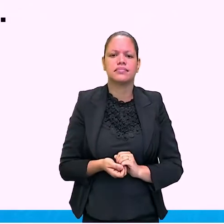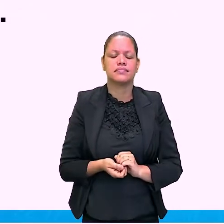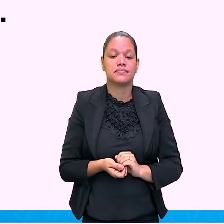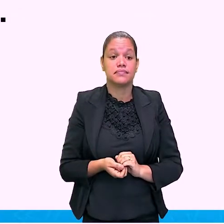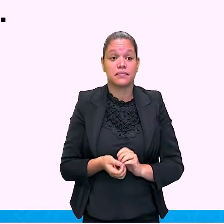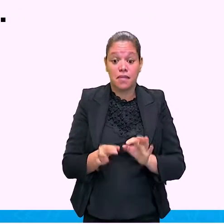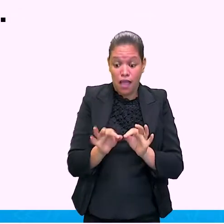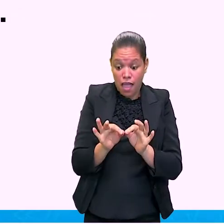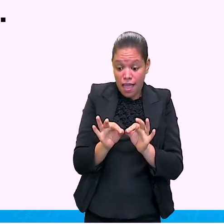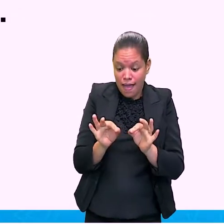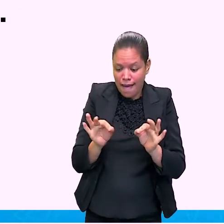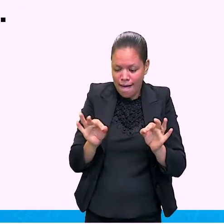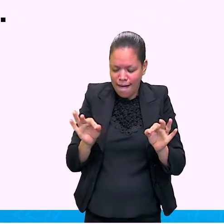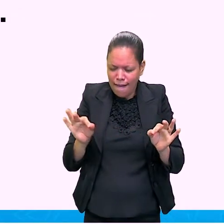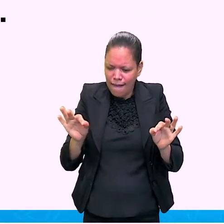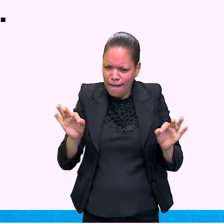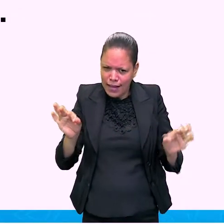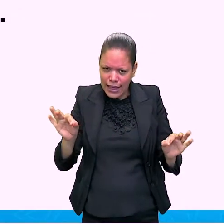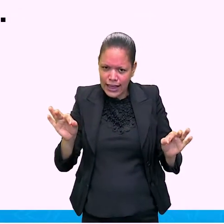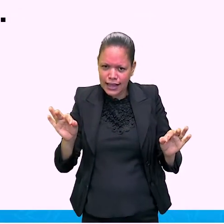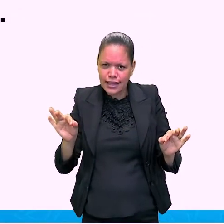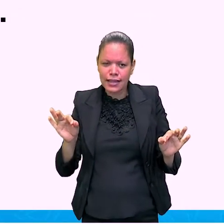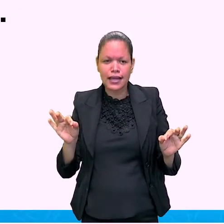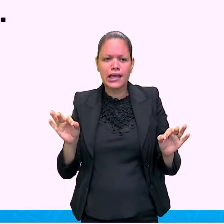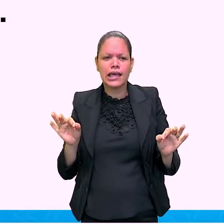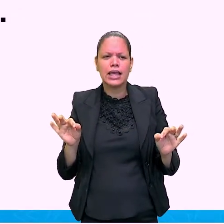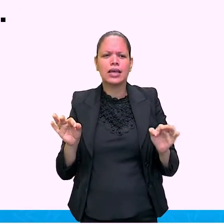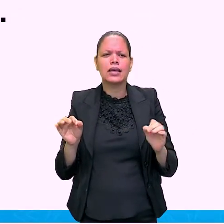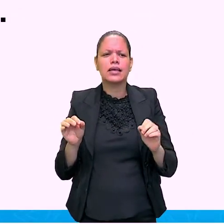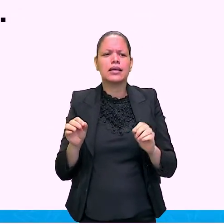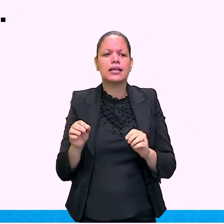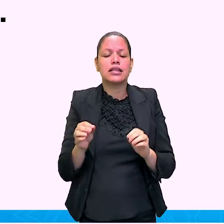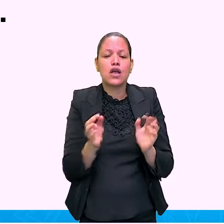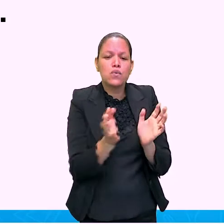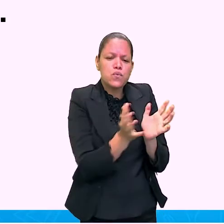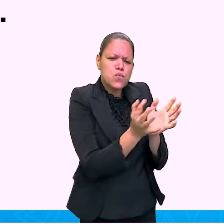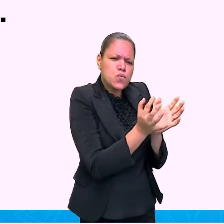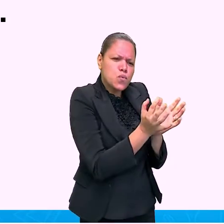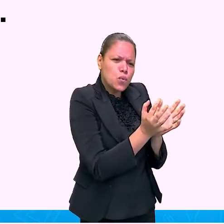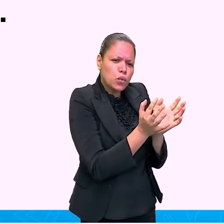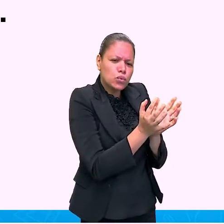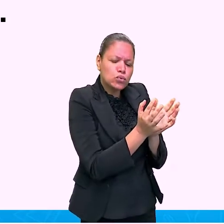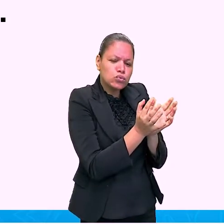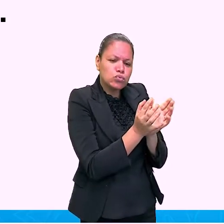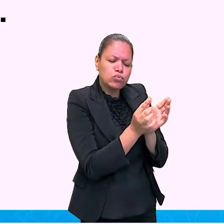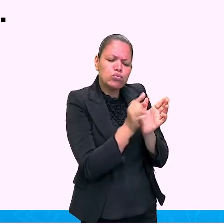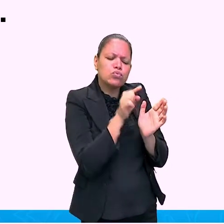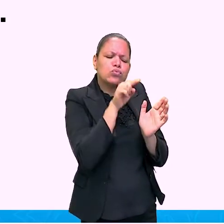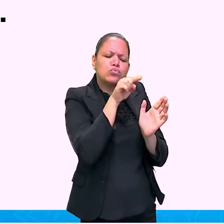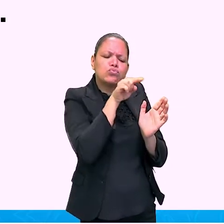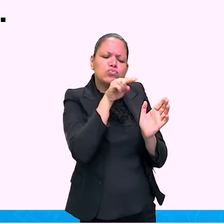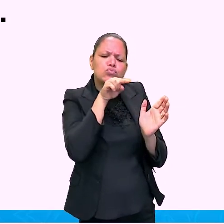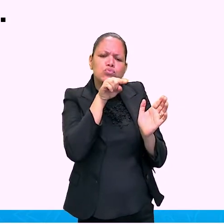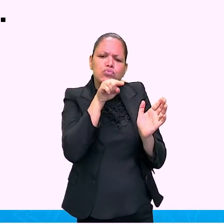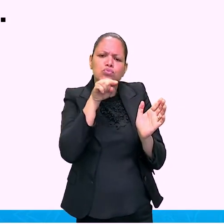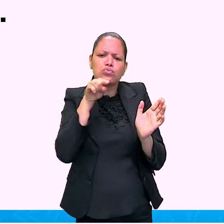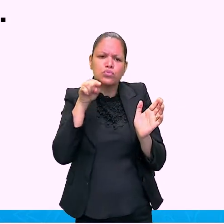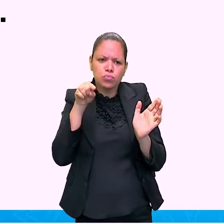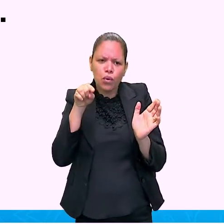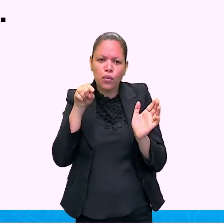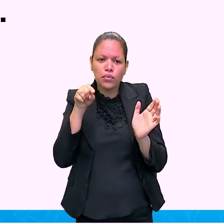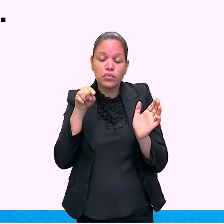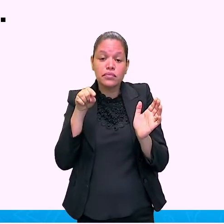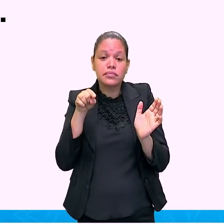As retas são definidas apenas como conjunto de pontos. Além disso,